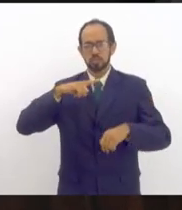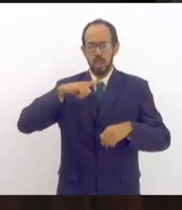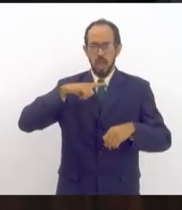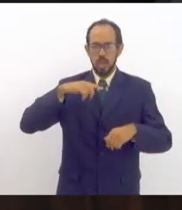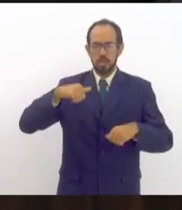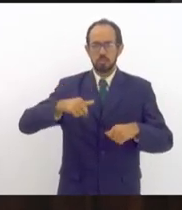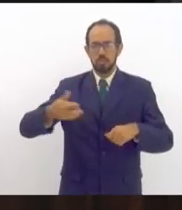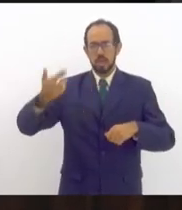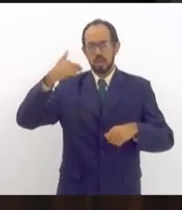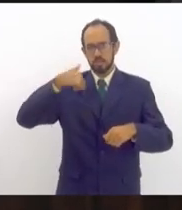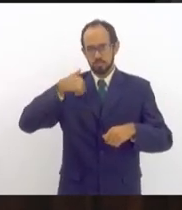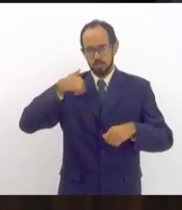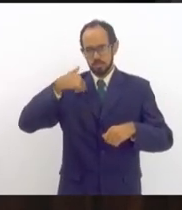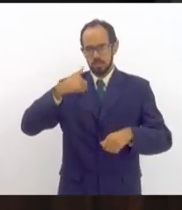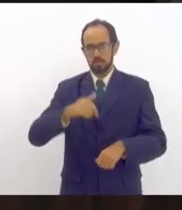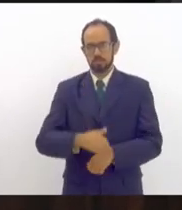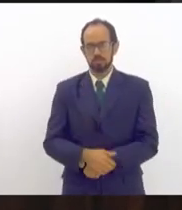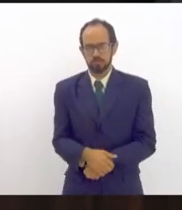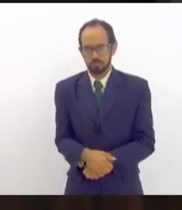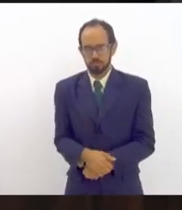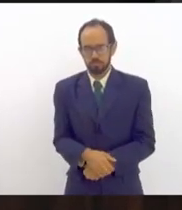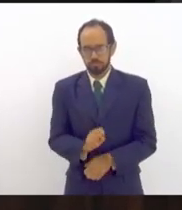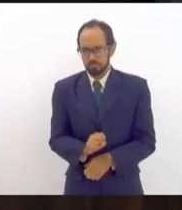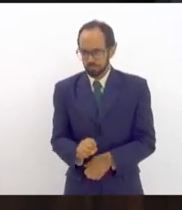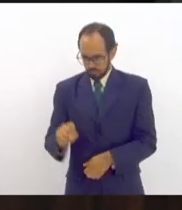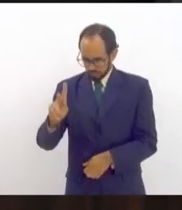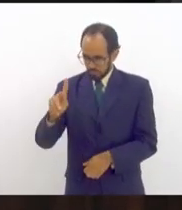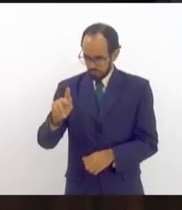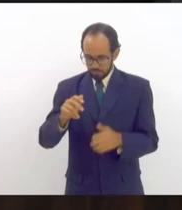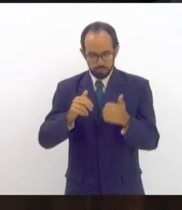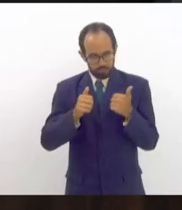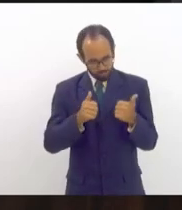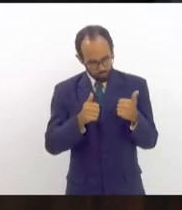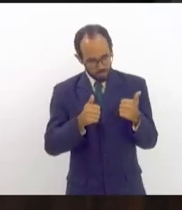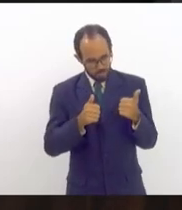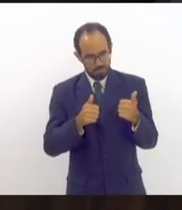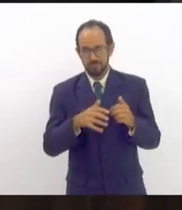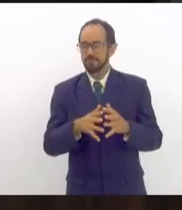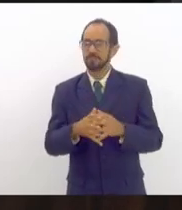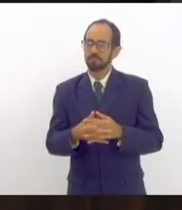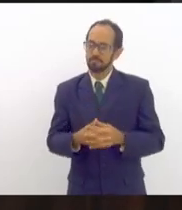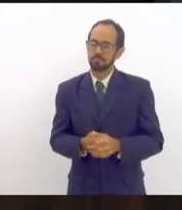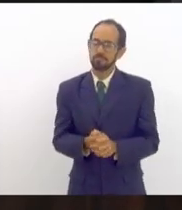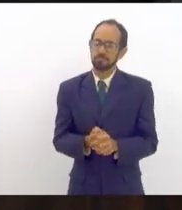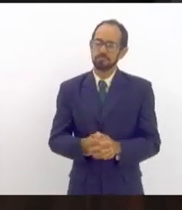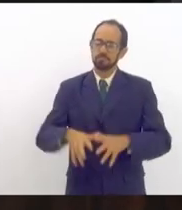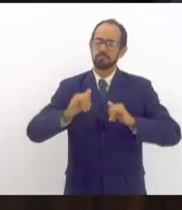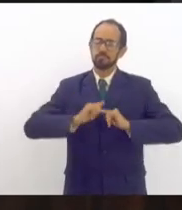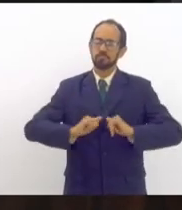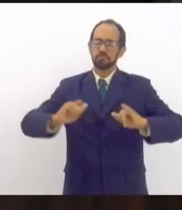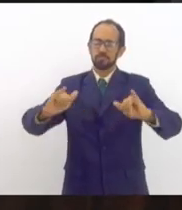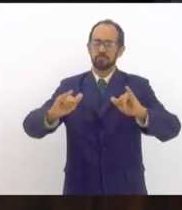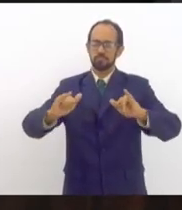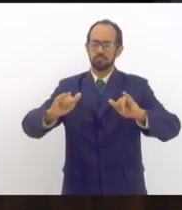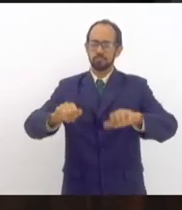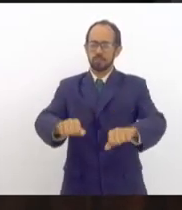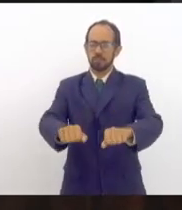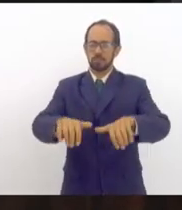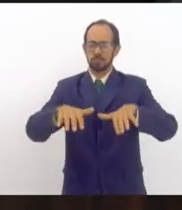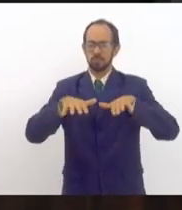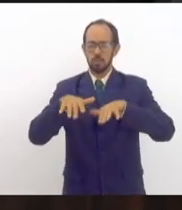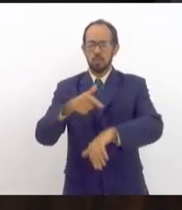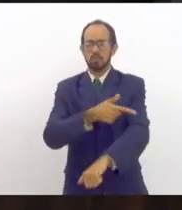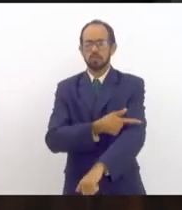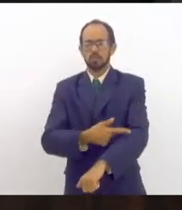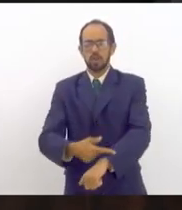uma resposta Tá certo assim anuncio sessão ordinária